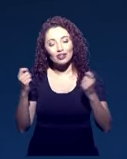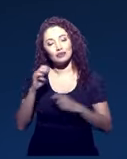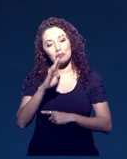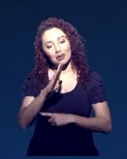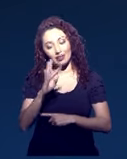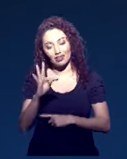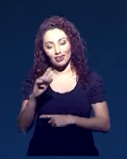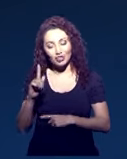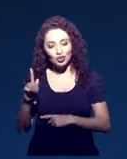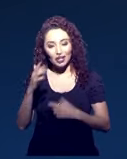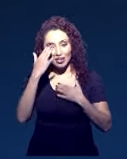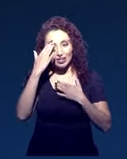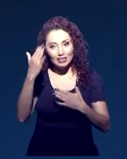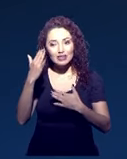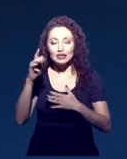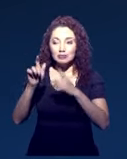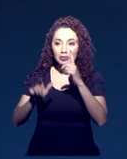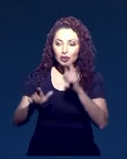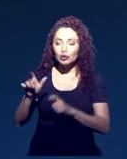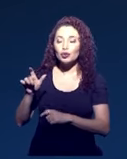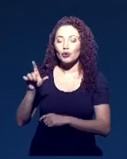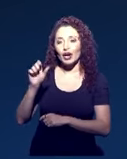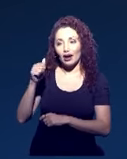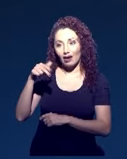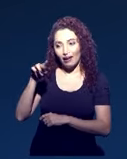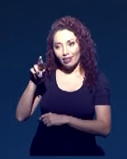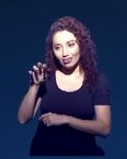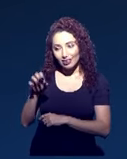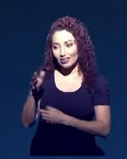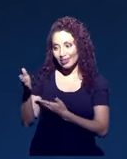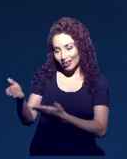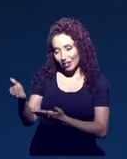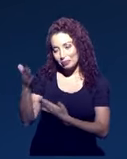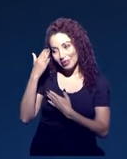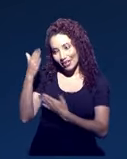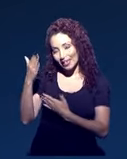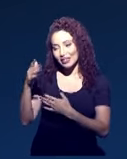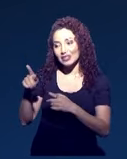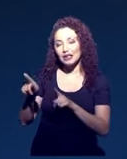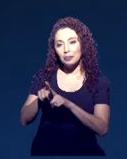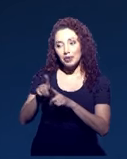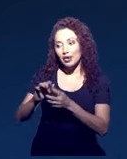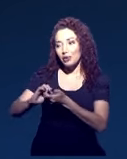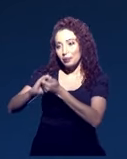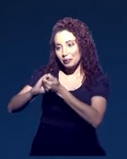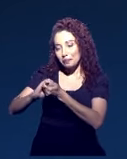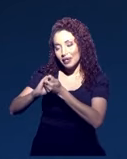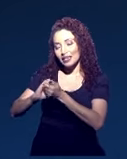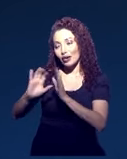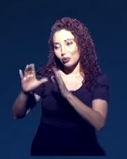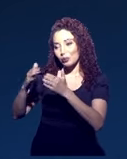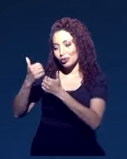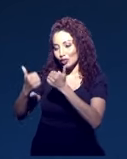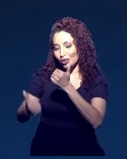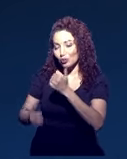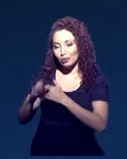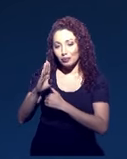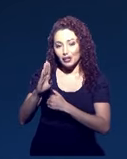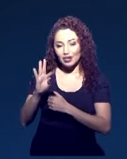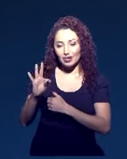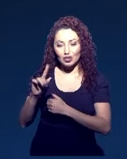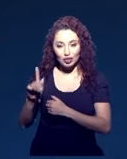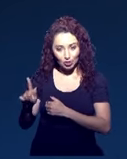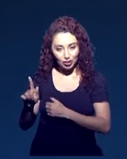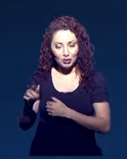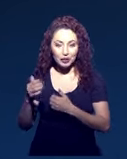palavras do André Steves na pessoa dele cumprimentar toda a diretoria do BTG pactual primeiro um pedido de desculpas de fato que embora